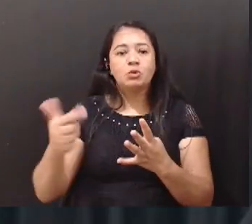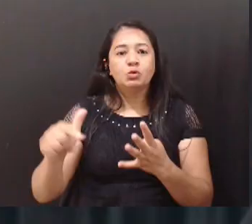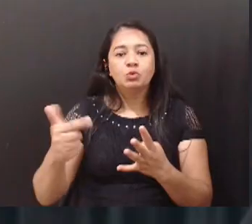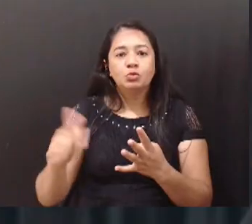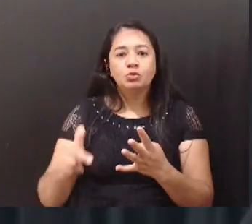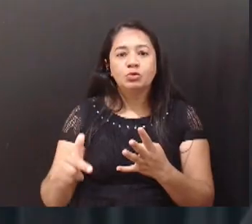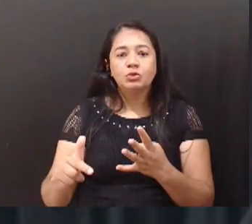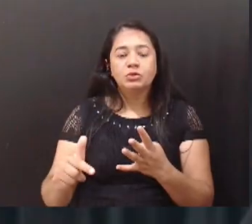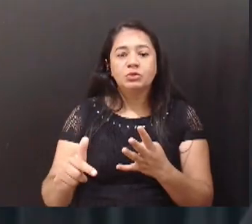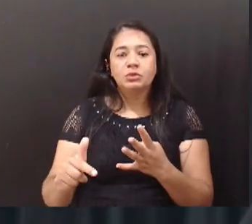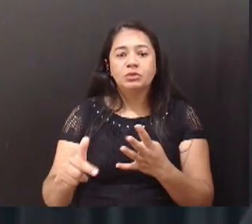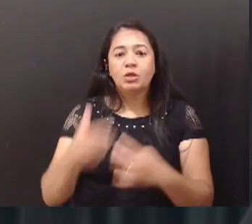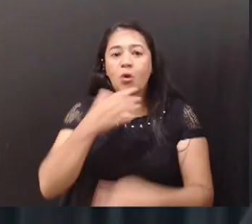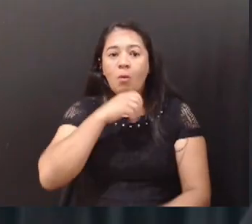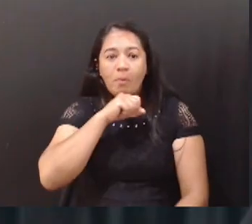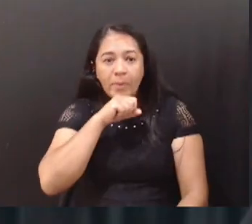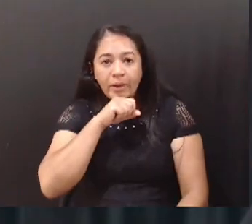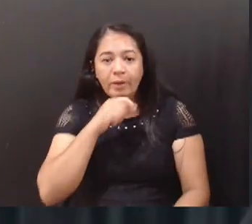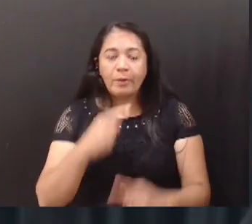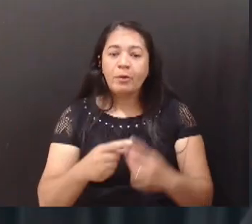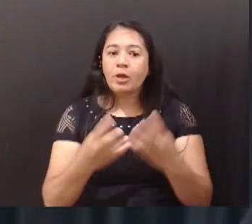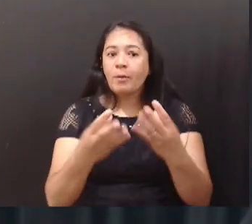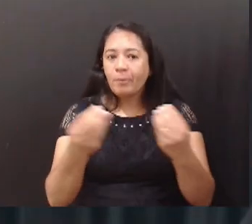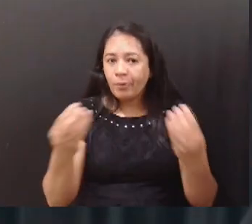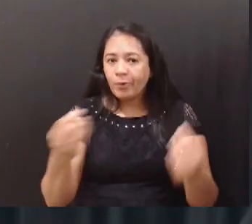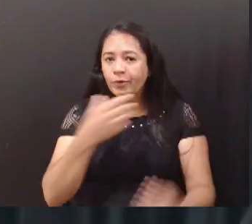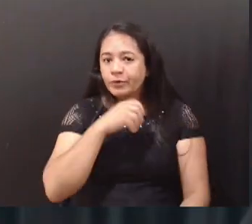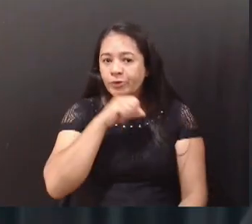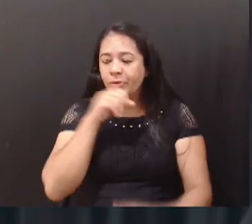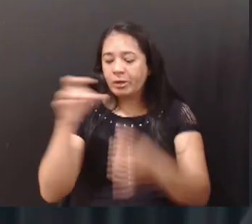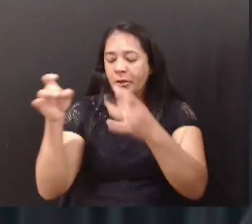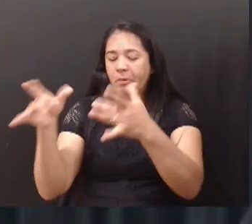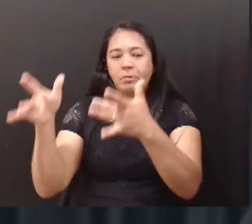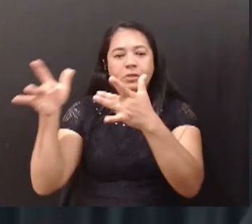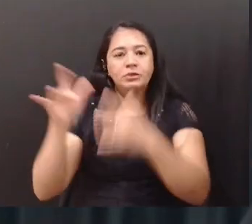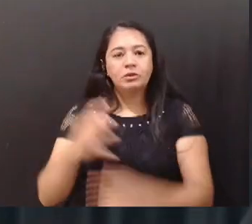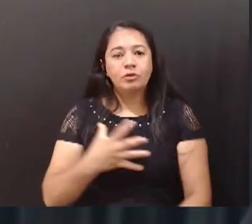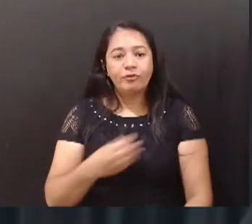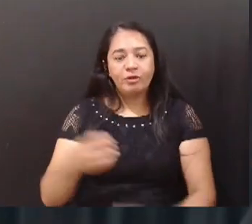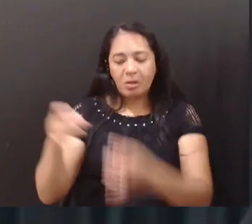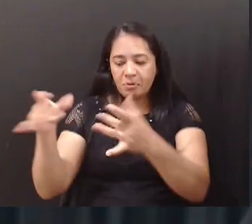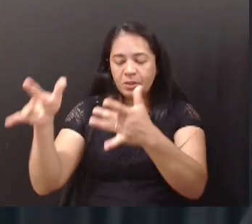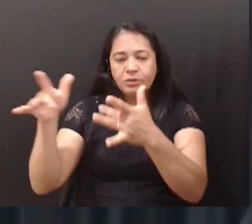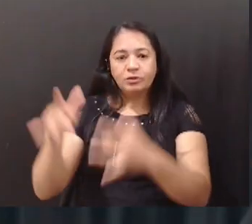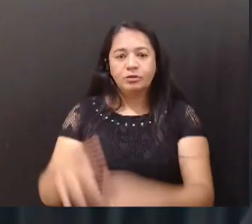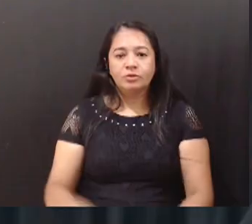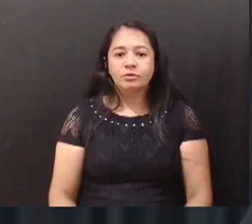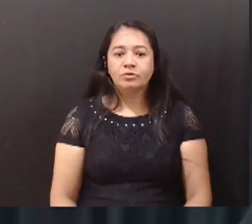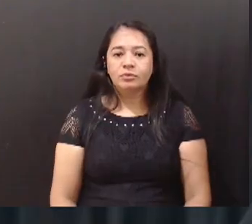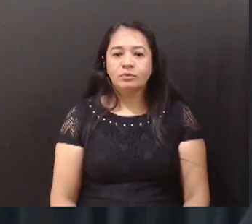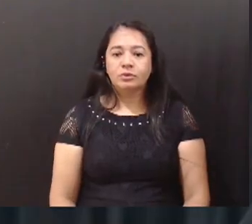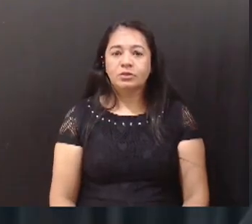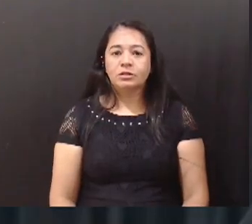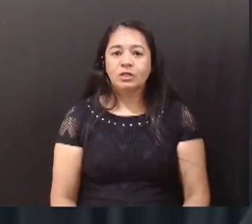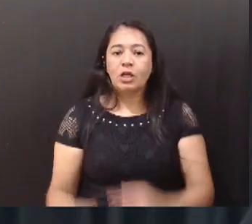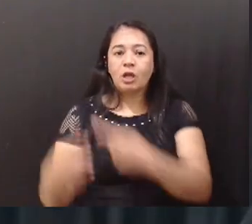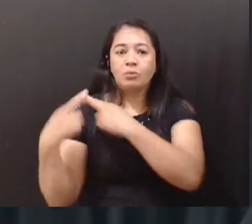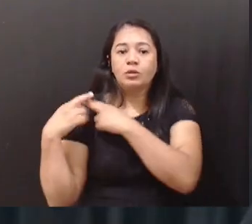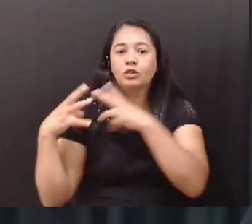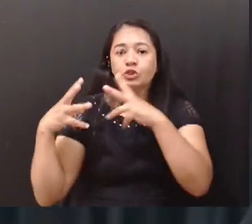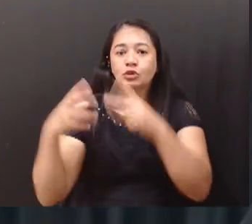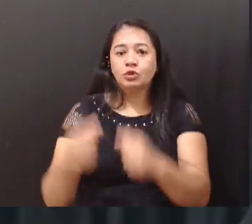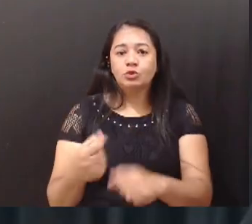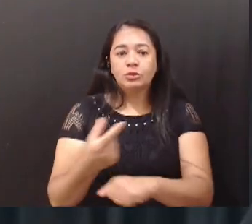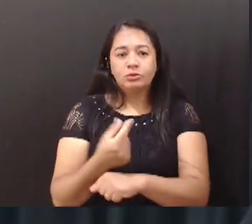um pai, porque tem muitos pais que abandonam os filhos, então as mães solas ficam com toda a responsabilidade financeira,